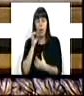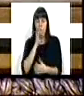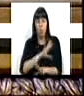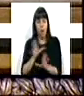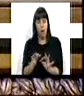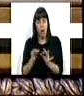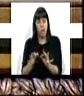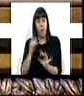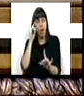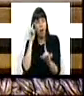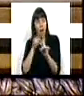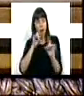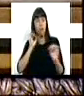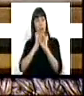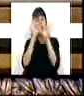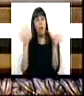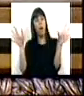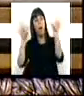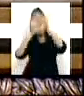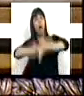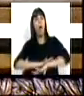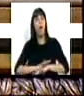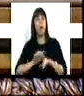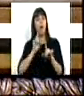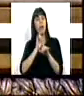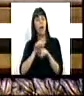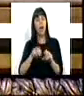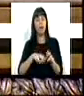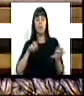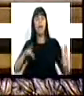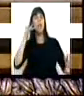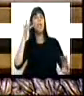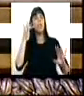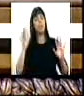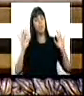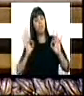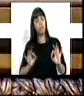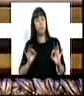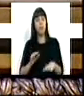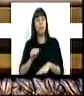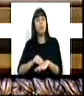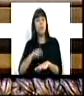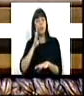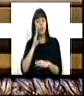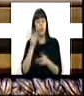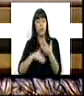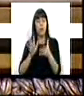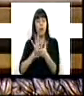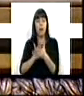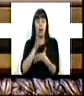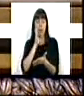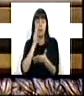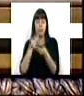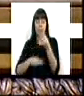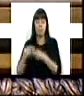problema com o propósito claro de criar a ilusão da dita saída limpa, como de resto testemunha a troca de